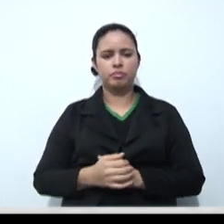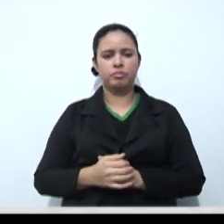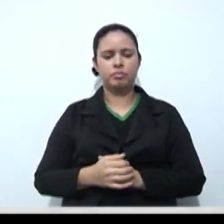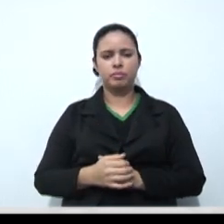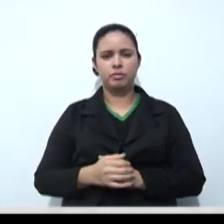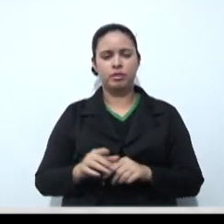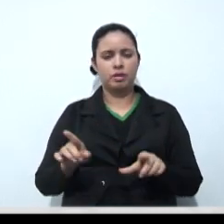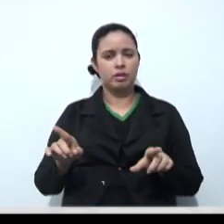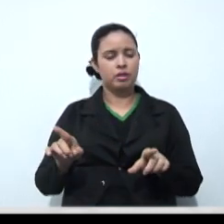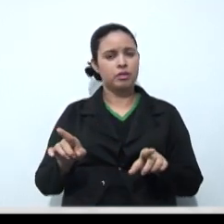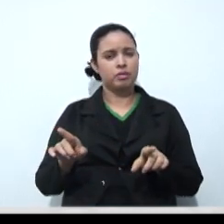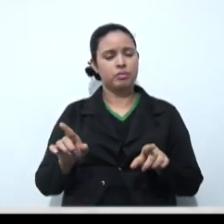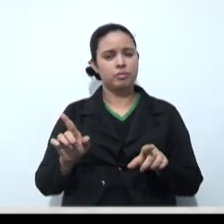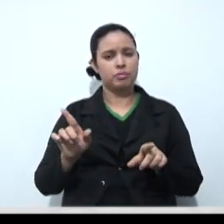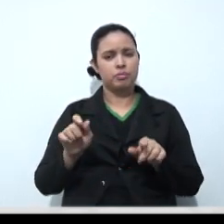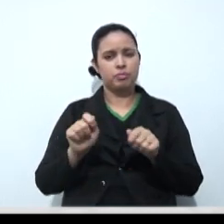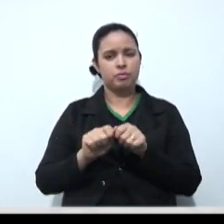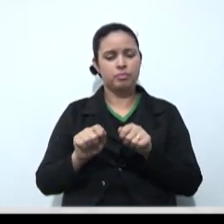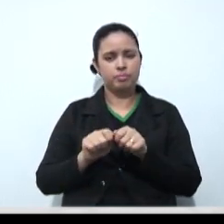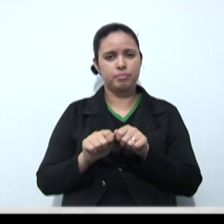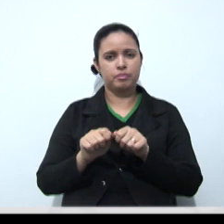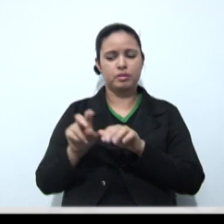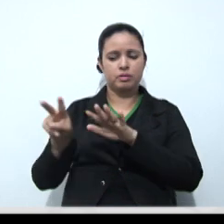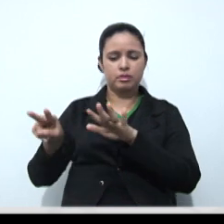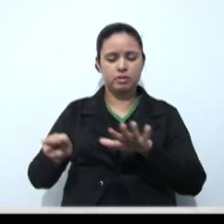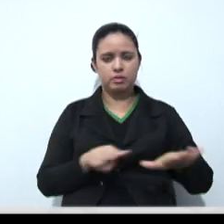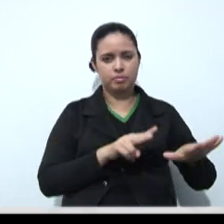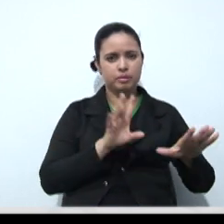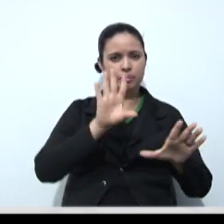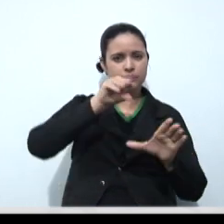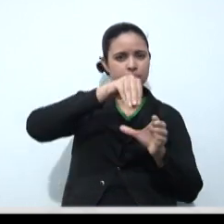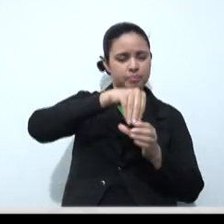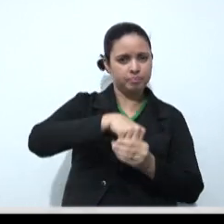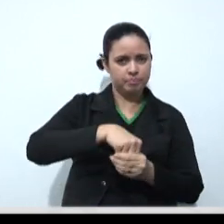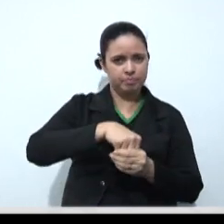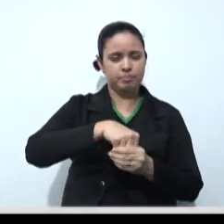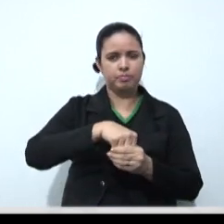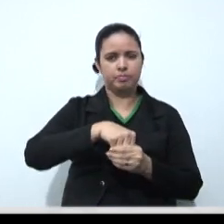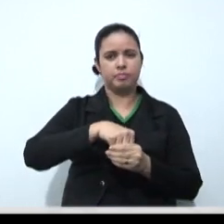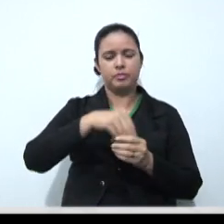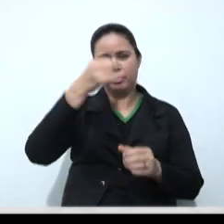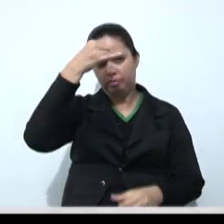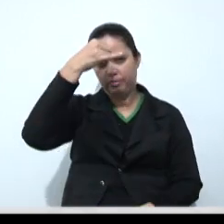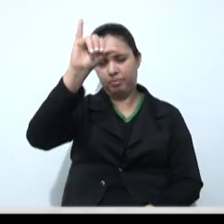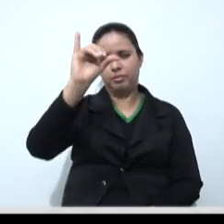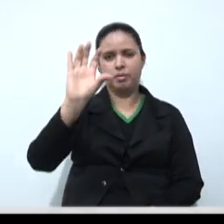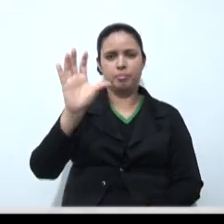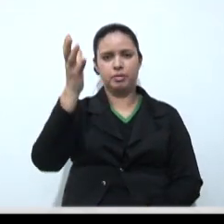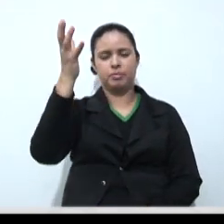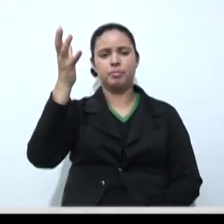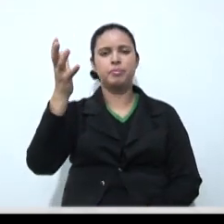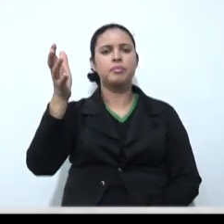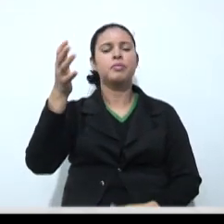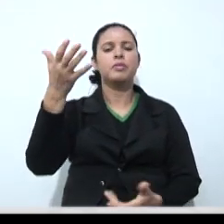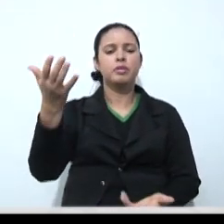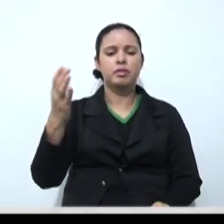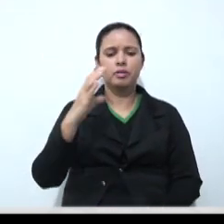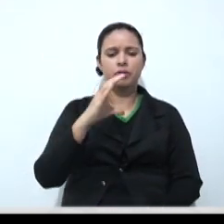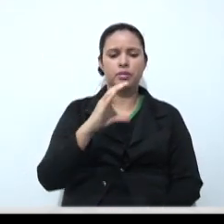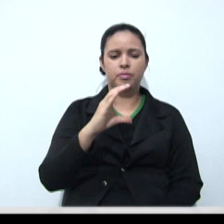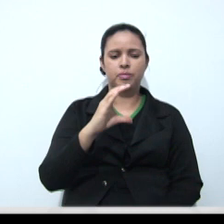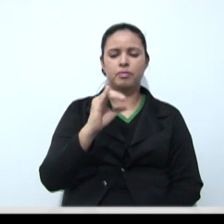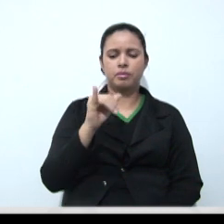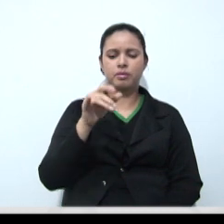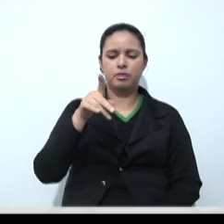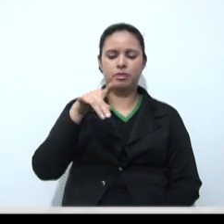a Semana Interna de Prevenção de Acidentes, a CIPAT, tá? E a CIPA também pode ser responsável